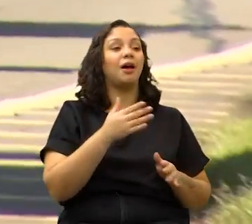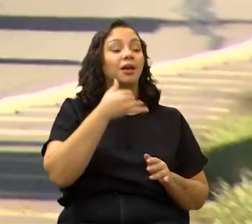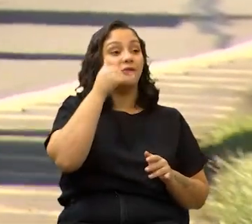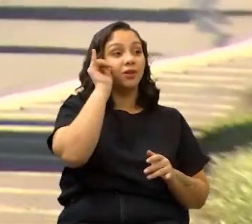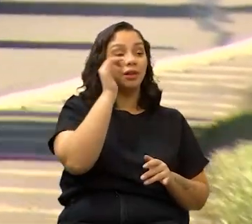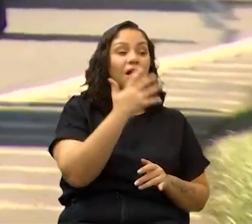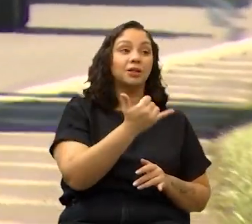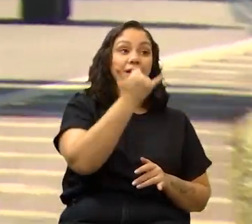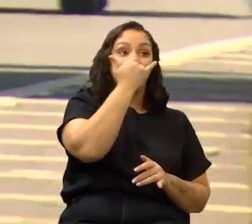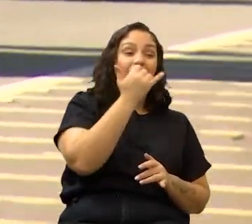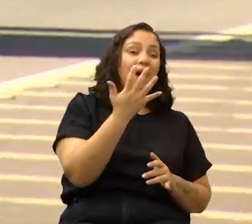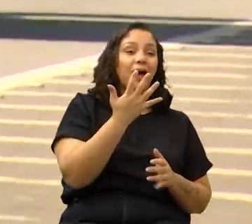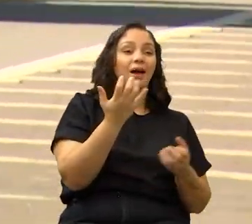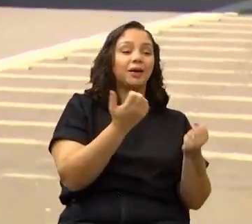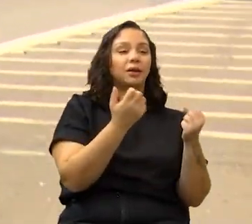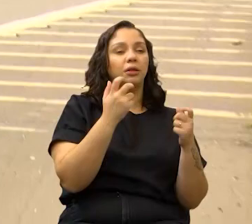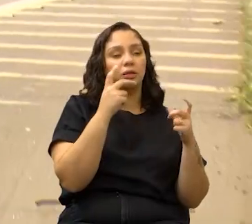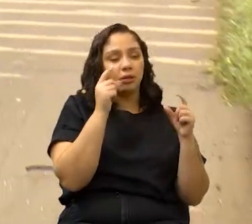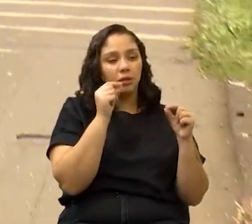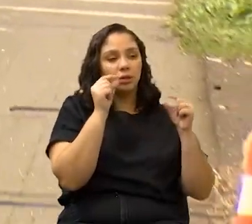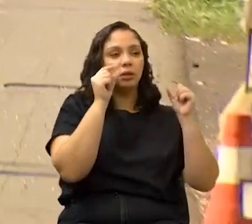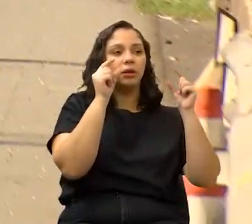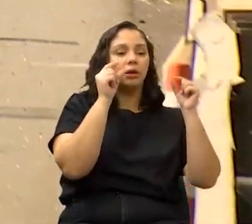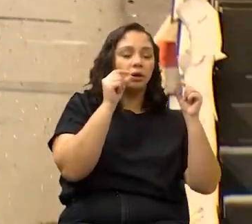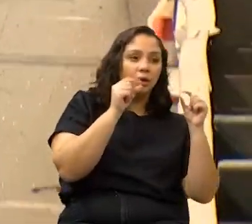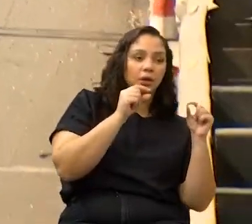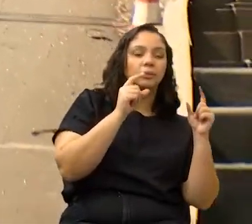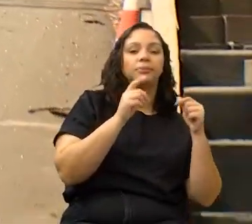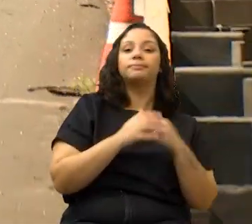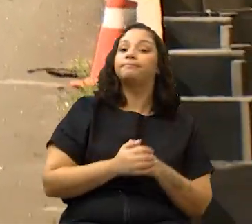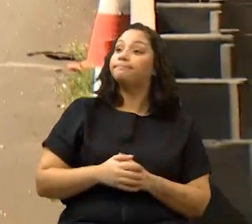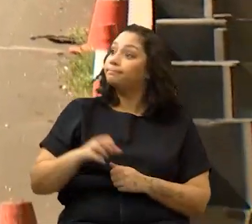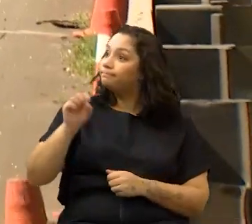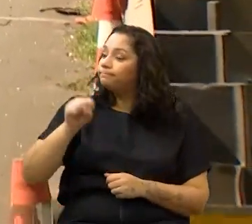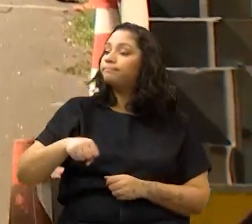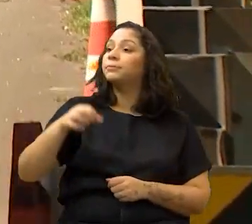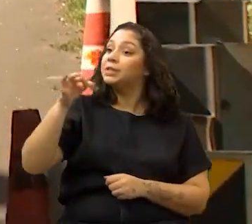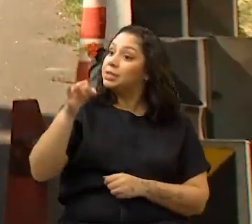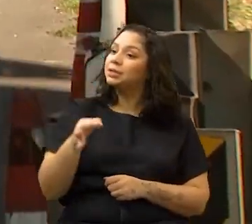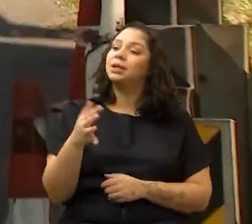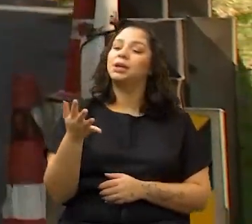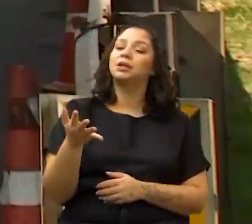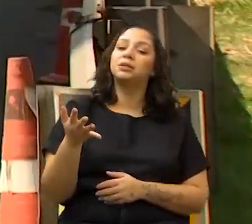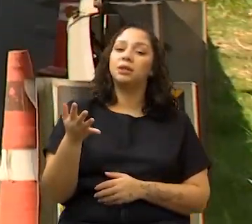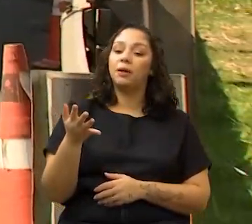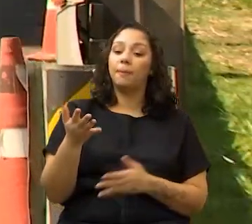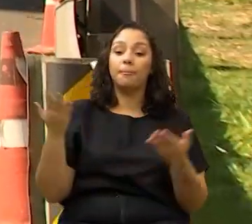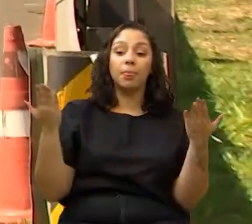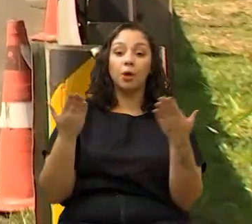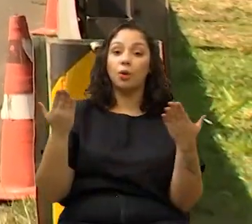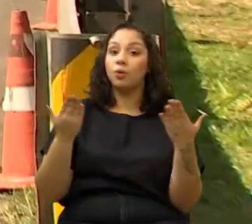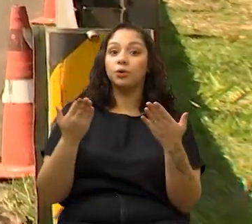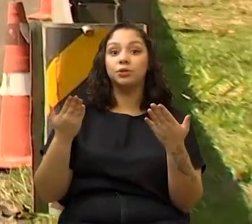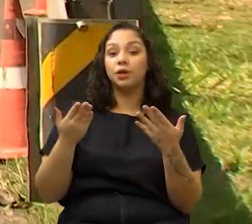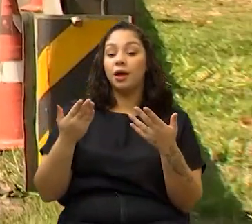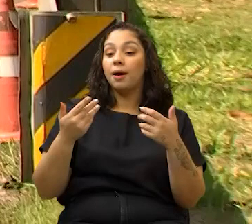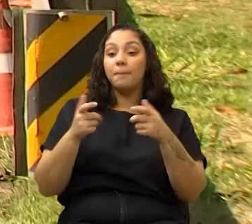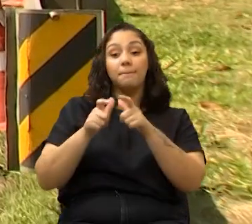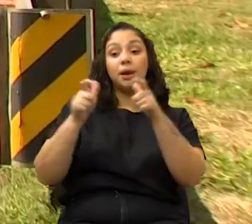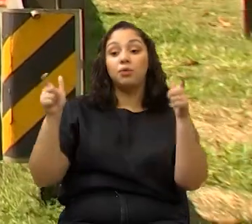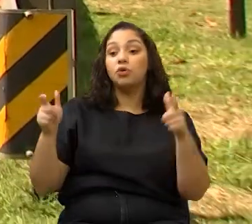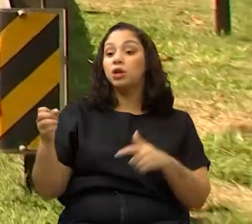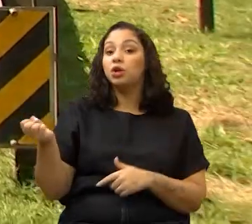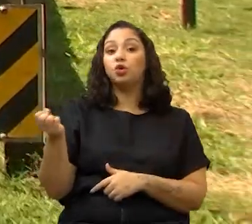algum acidente, dormir ao volante. Com certeza. Hoje a gente tem os veículos, a maioria são novos, boas